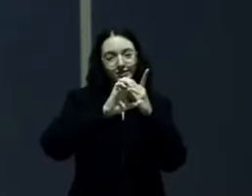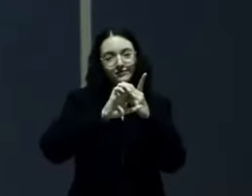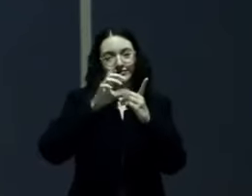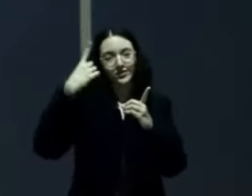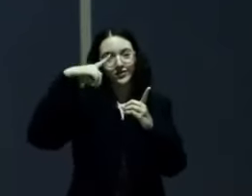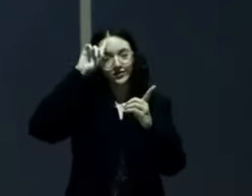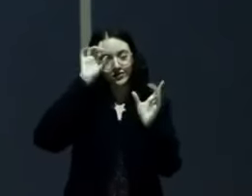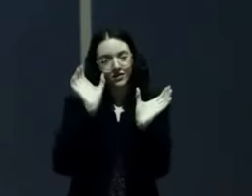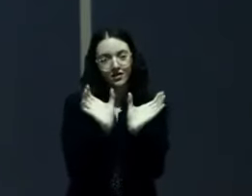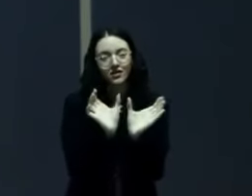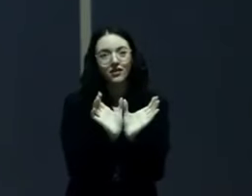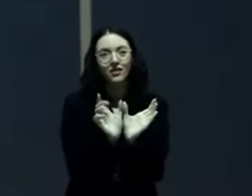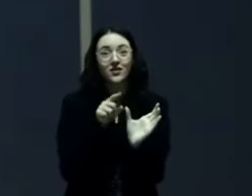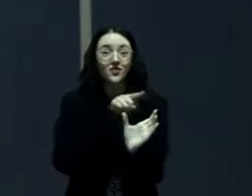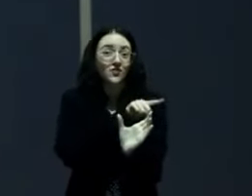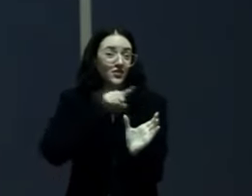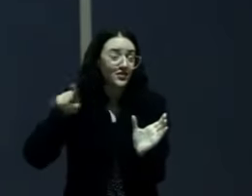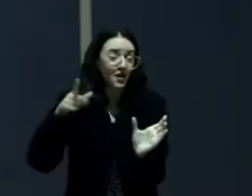E você está achando isso comum.